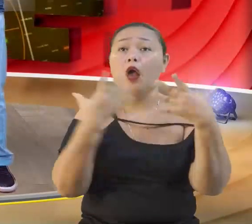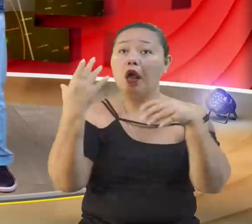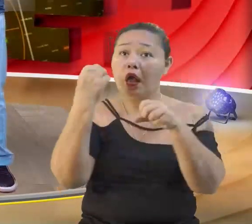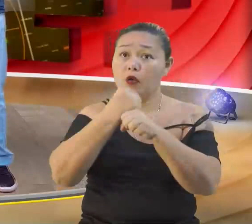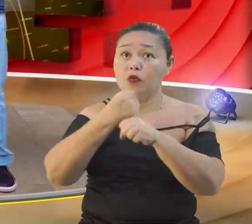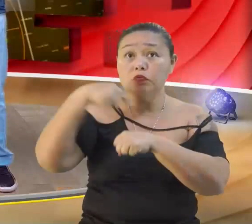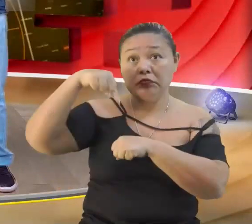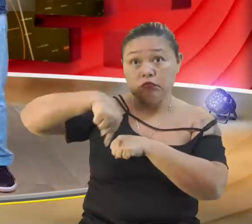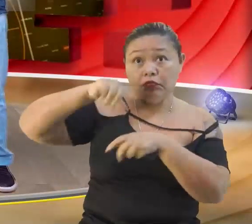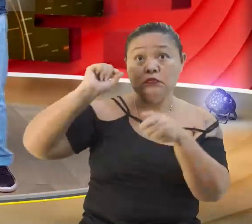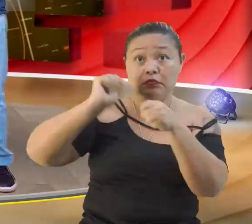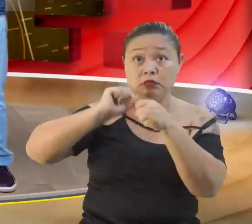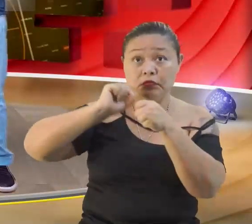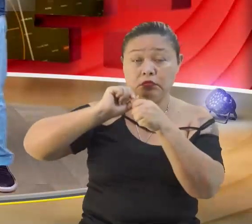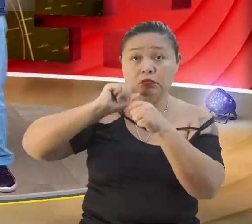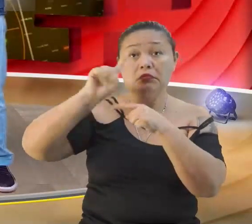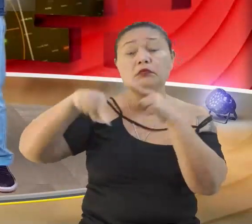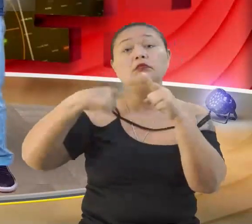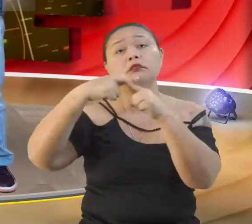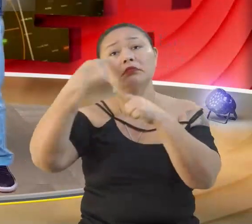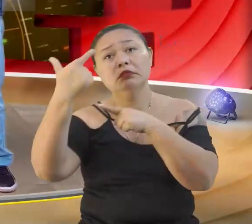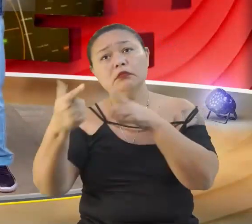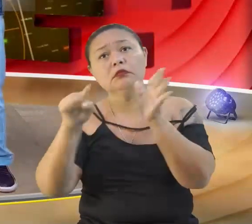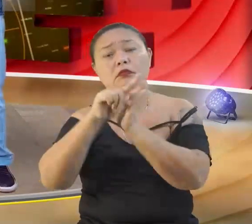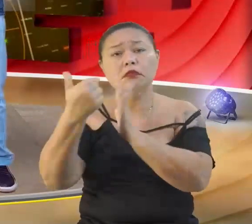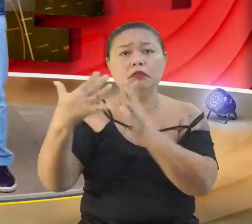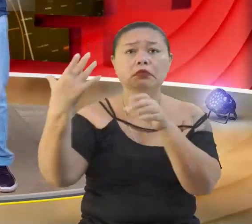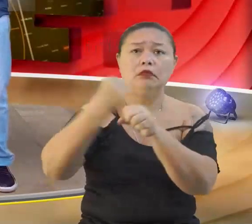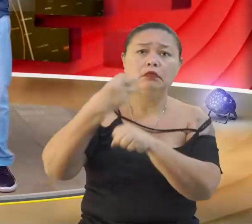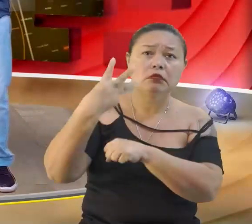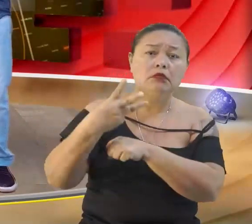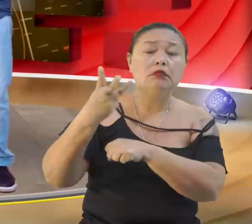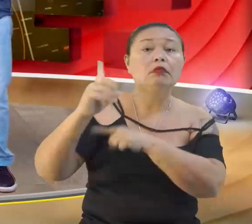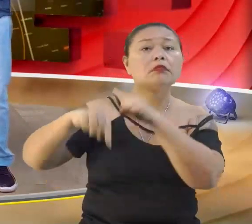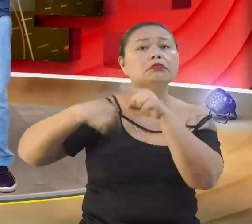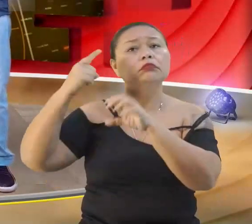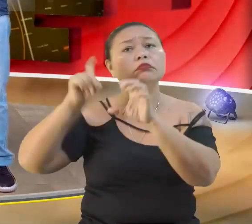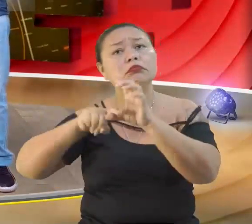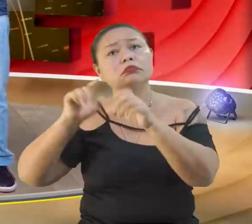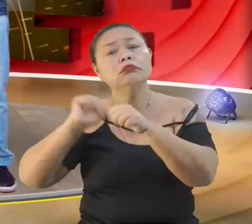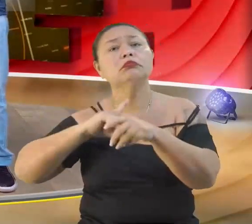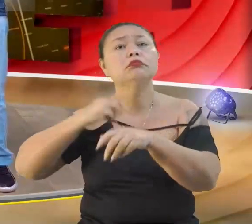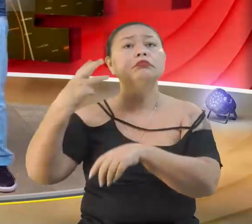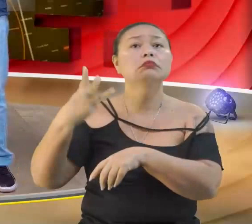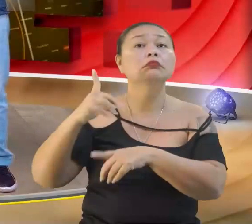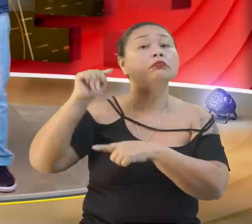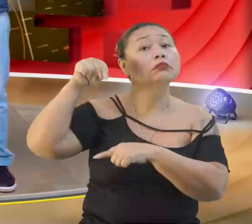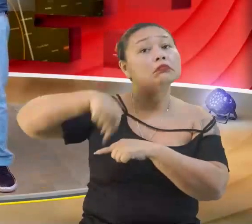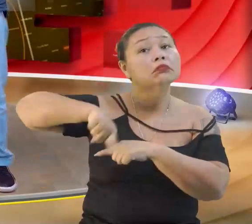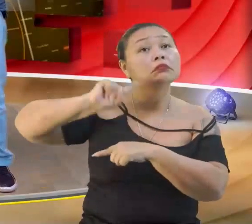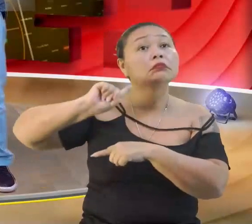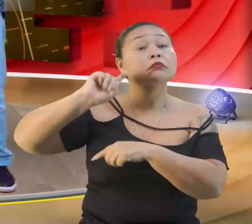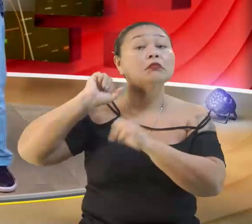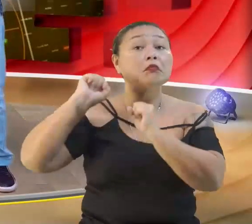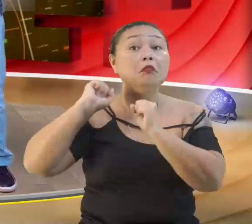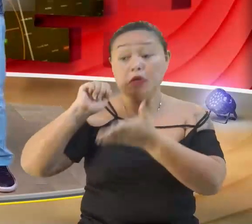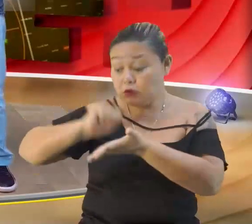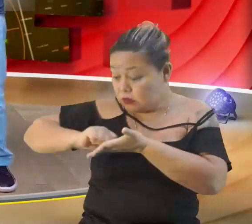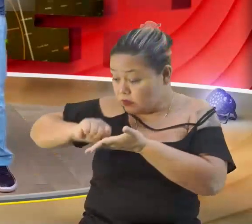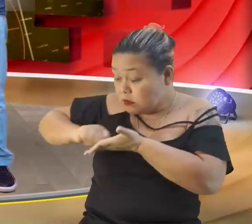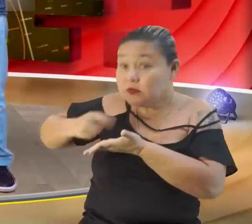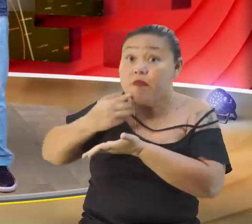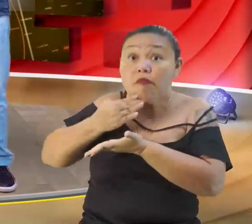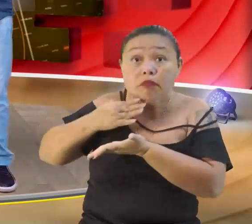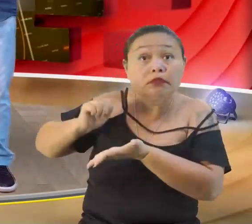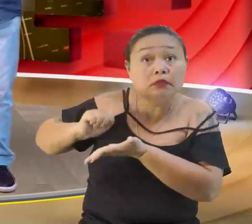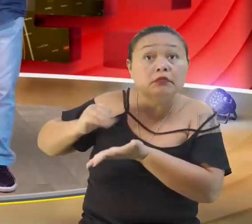aqui na hora, né? 2 vezes menos 1, menos 2, mais 3, devo 2, tenho 3. Isso você pode fazer no rascunho, tá?